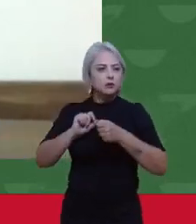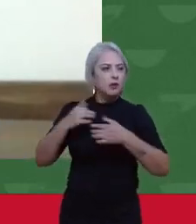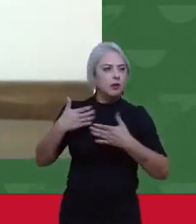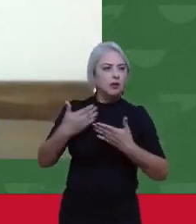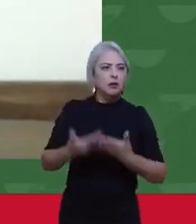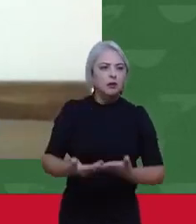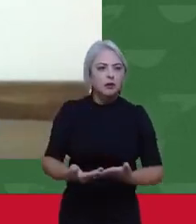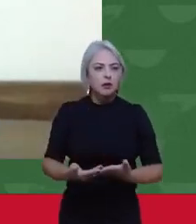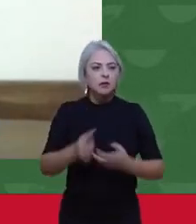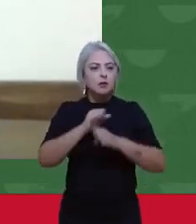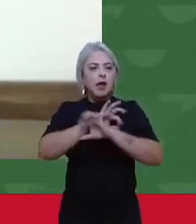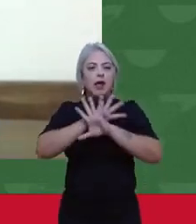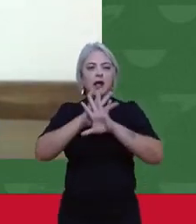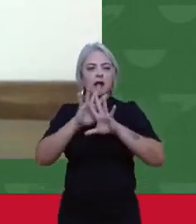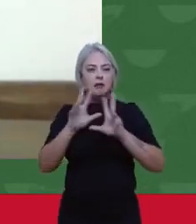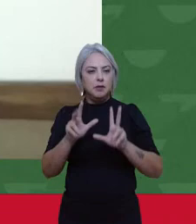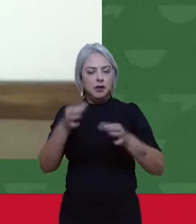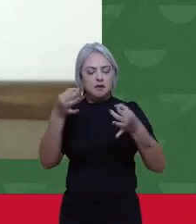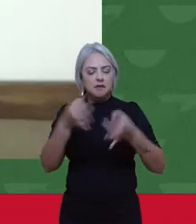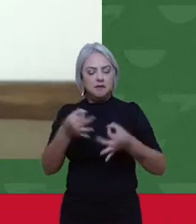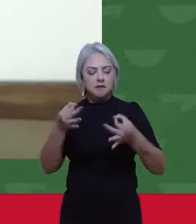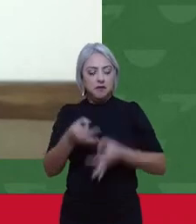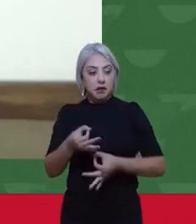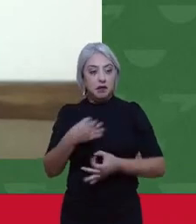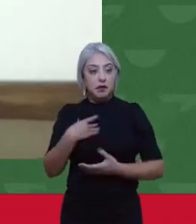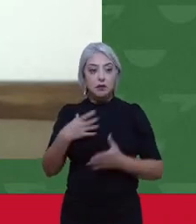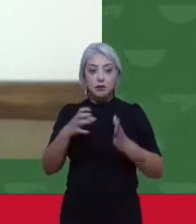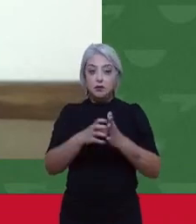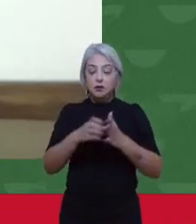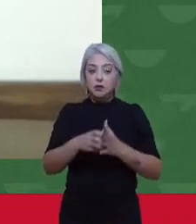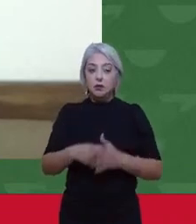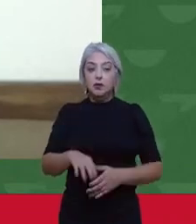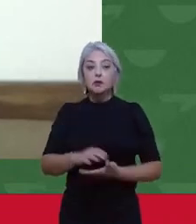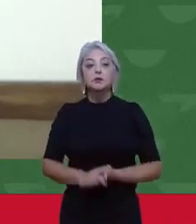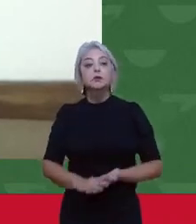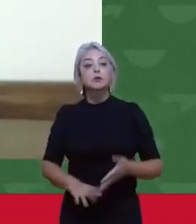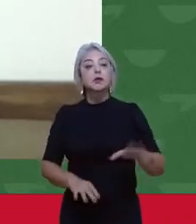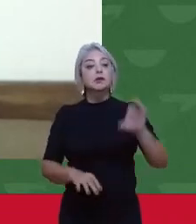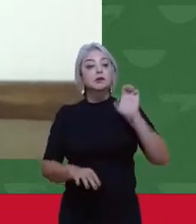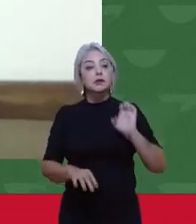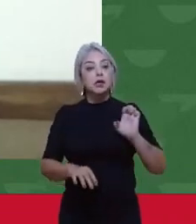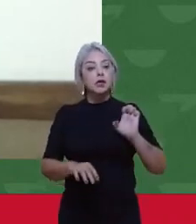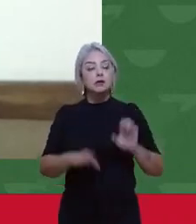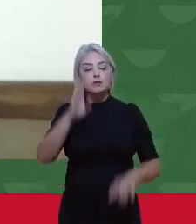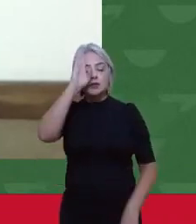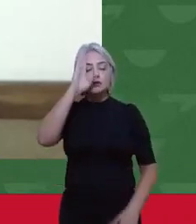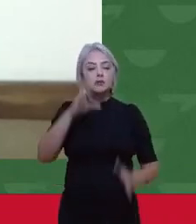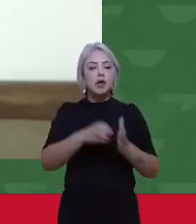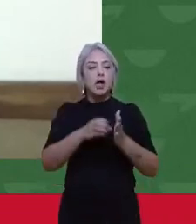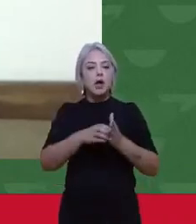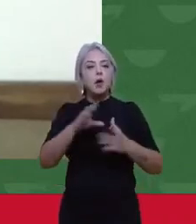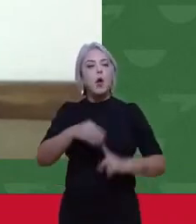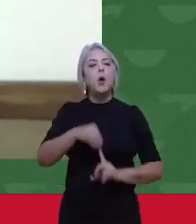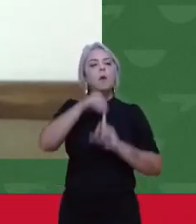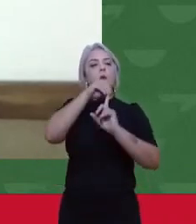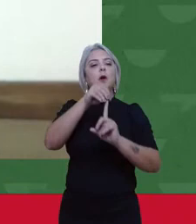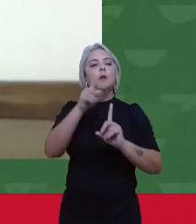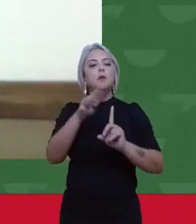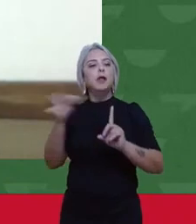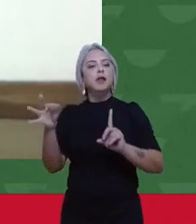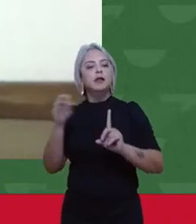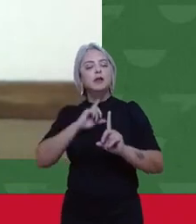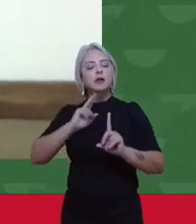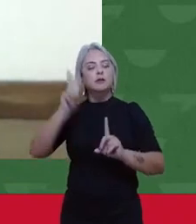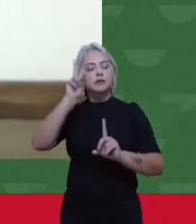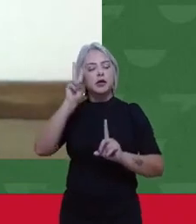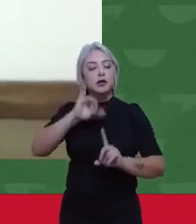fazendo de forma muito brilhante na Câmara Federal. Os partidos de esquerda, em especial o PT, tem sido protagonista dessa história também.